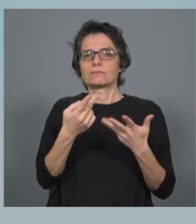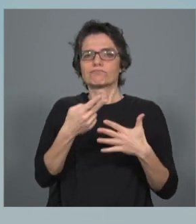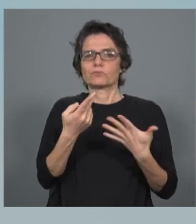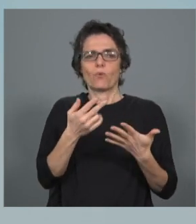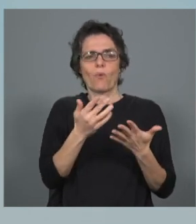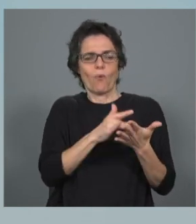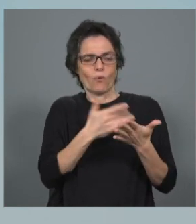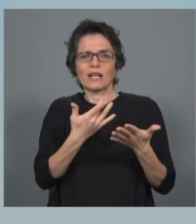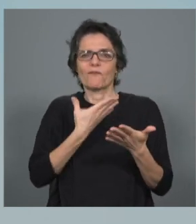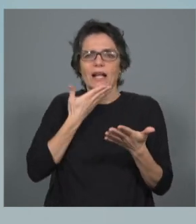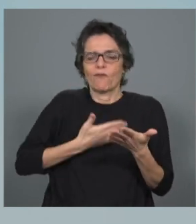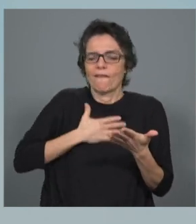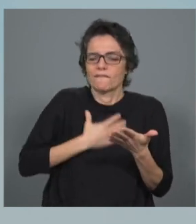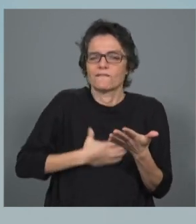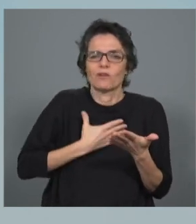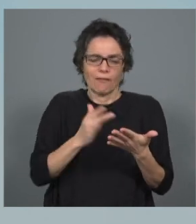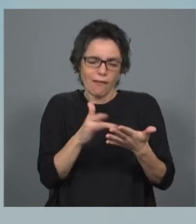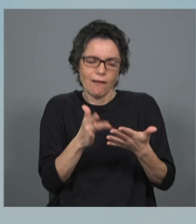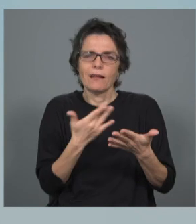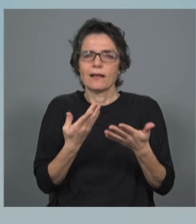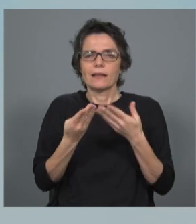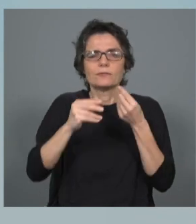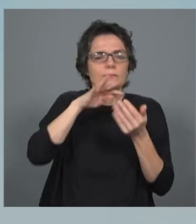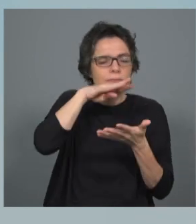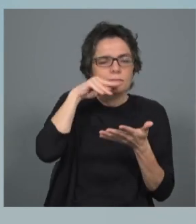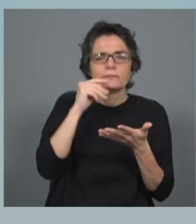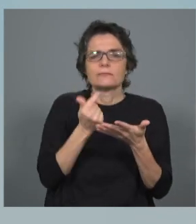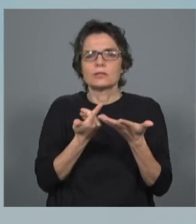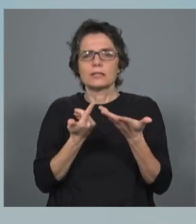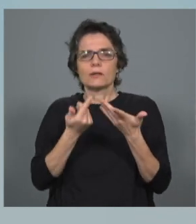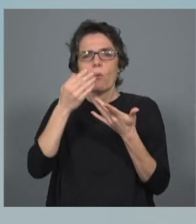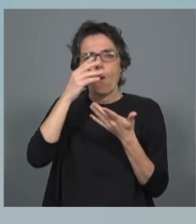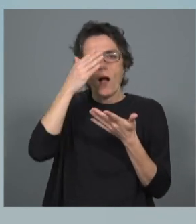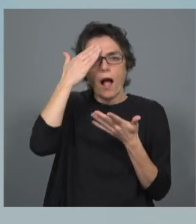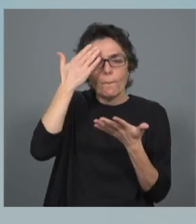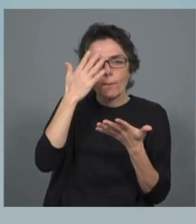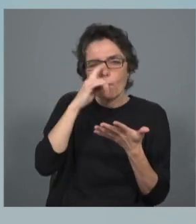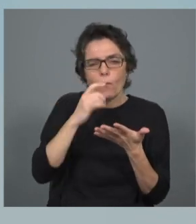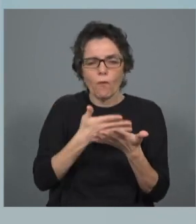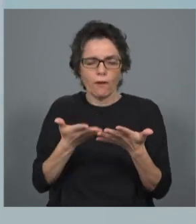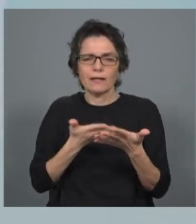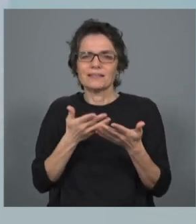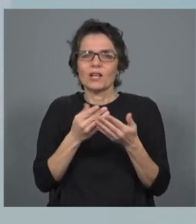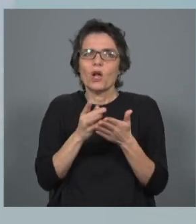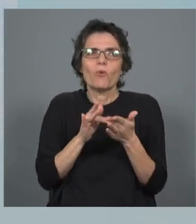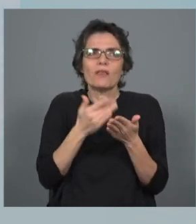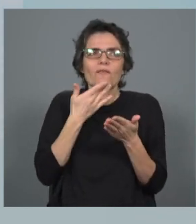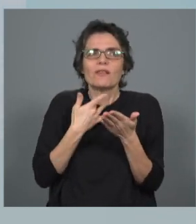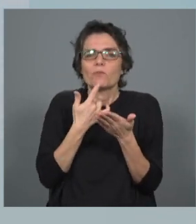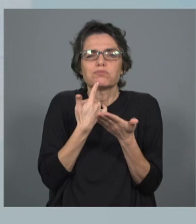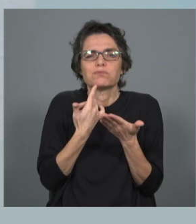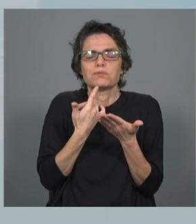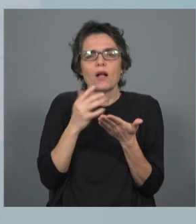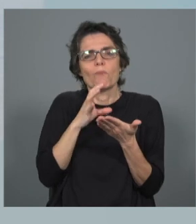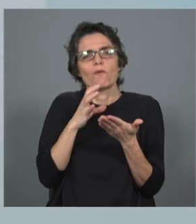folhear, envolve todos os sentidos, envolve o cheiro, envolve as memórias que isso nos traz e parece-me esse veículo,